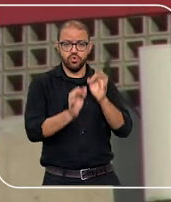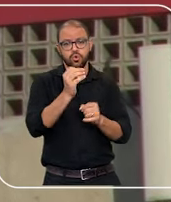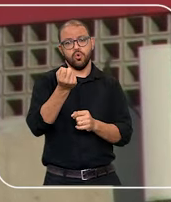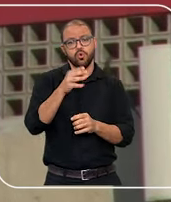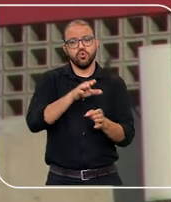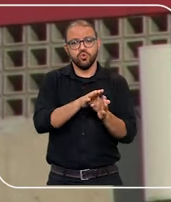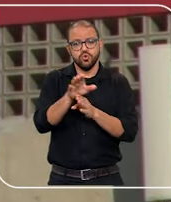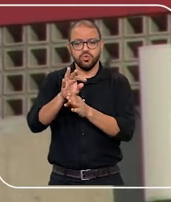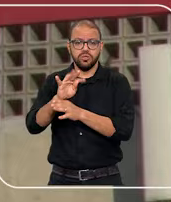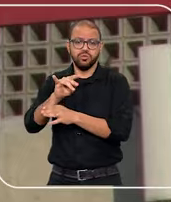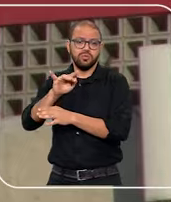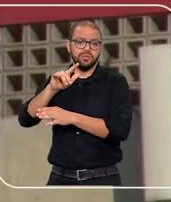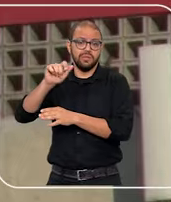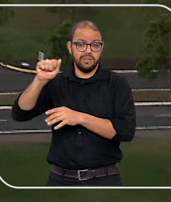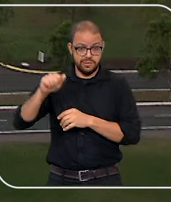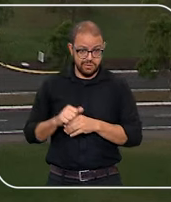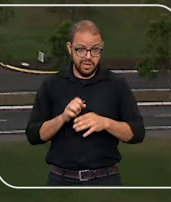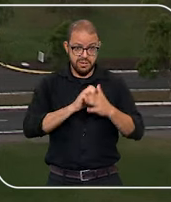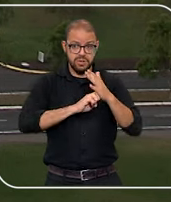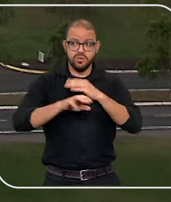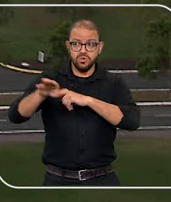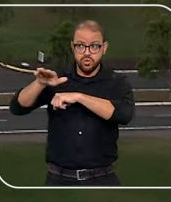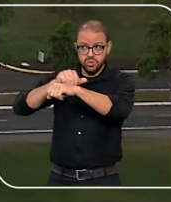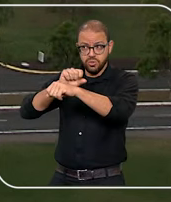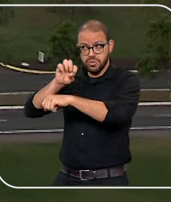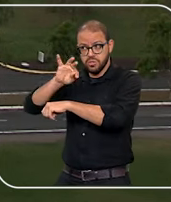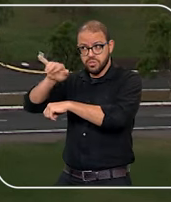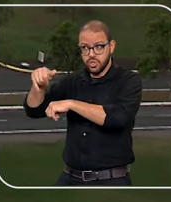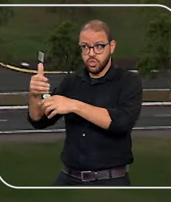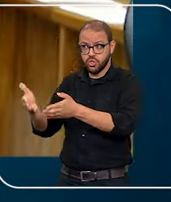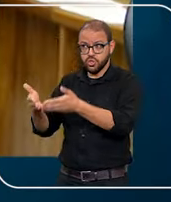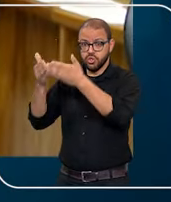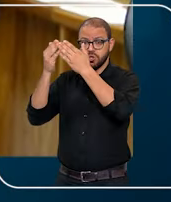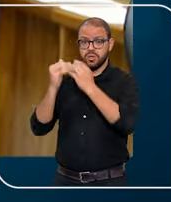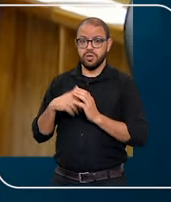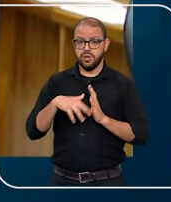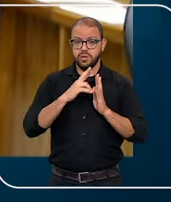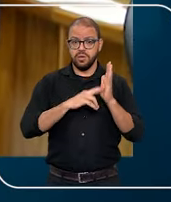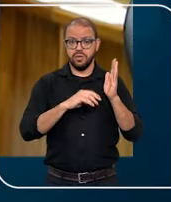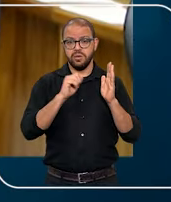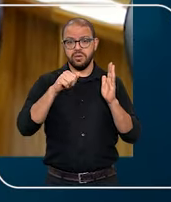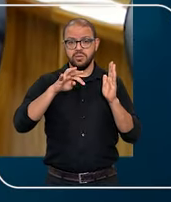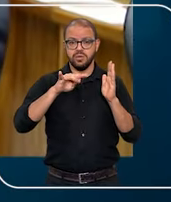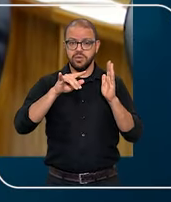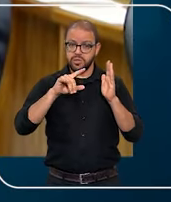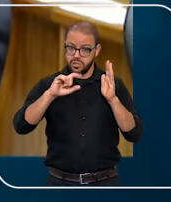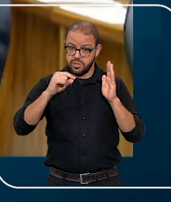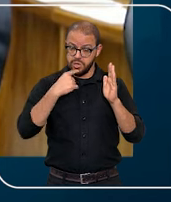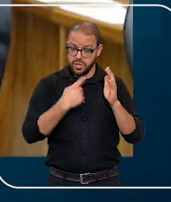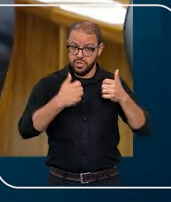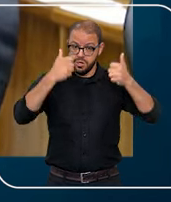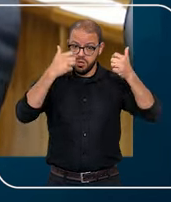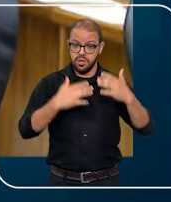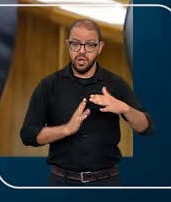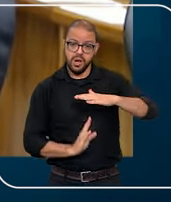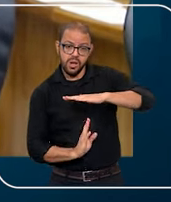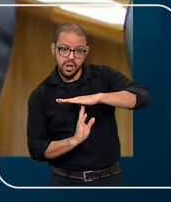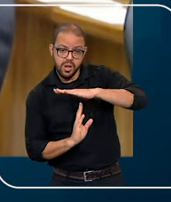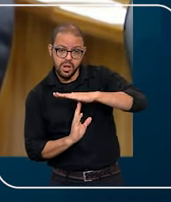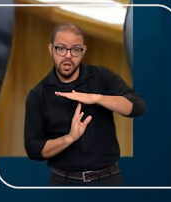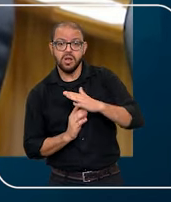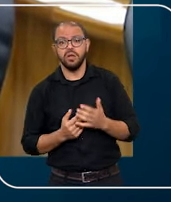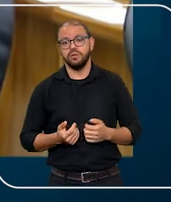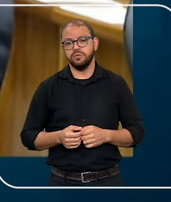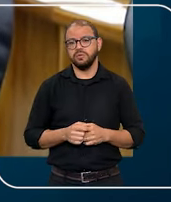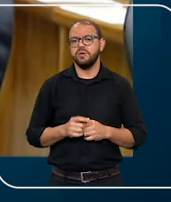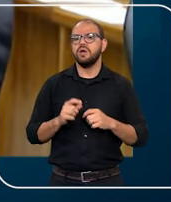autoridade judiciária do Conselho Tutelar. A empresa recorreu ao STJ. O relator, ministro Antônio Carlos Ferreira, destacou que a